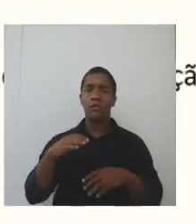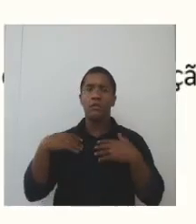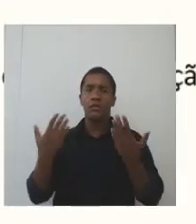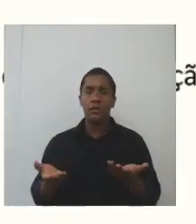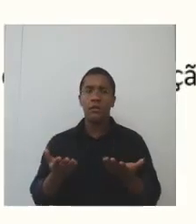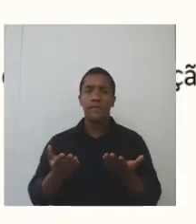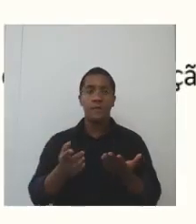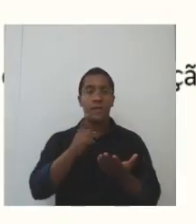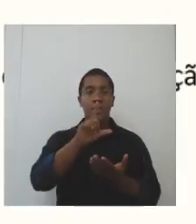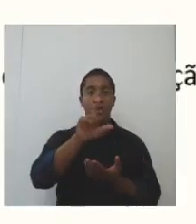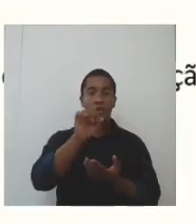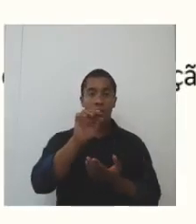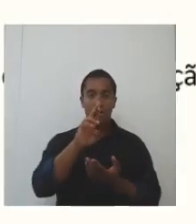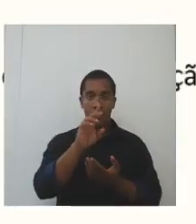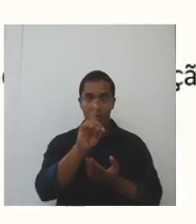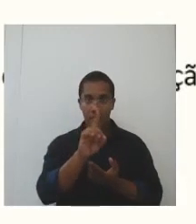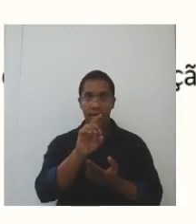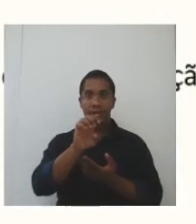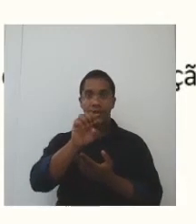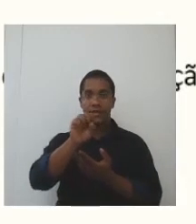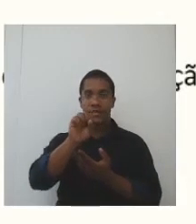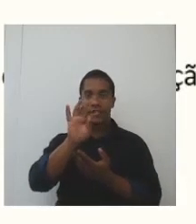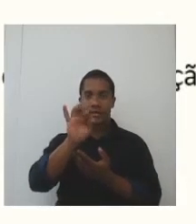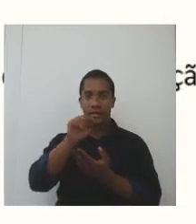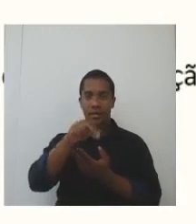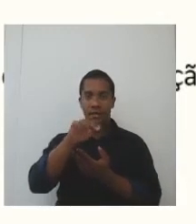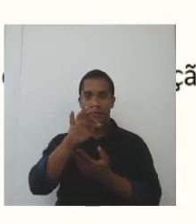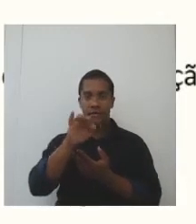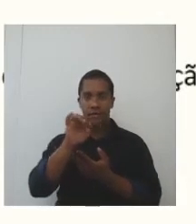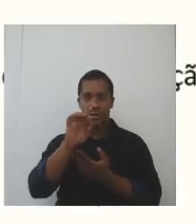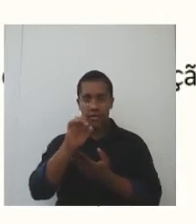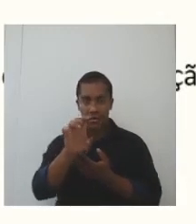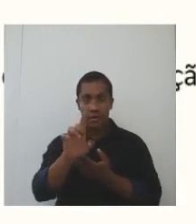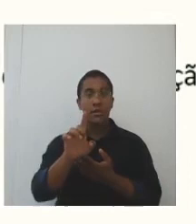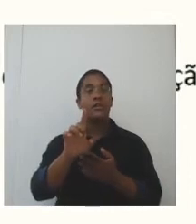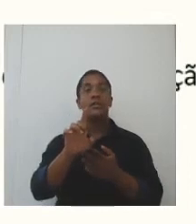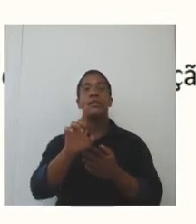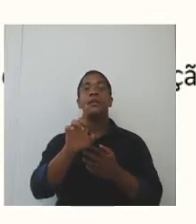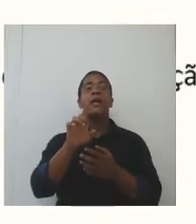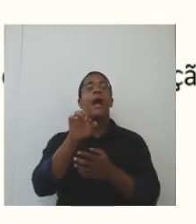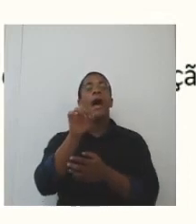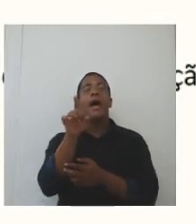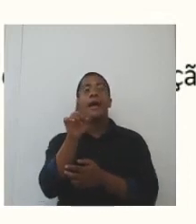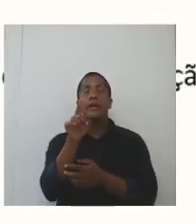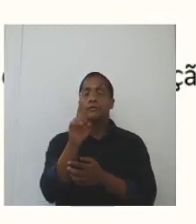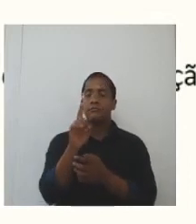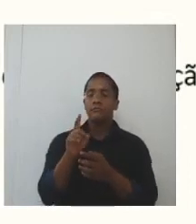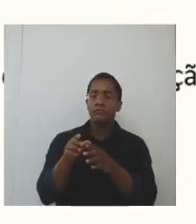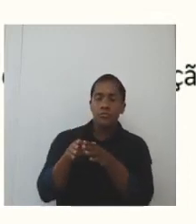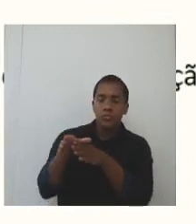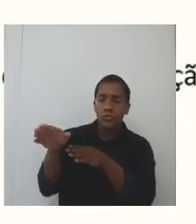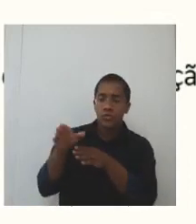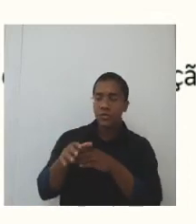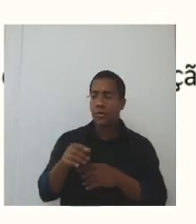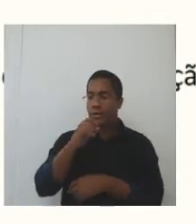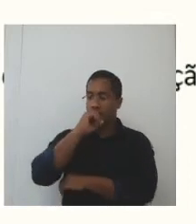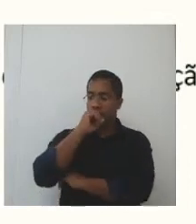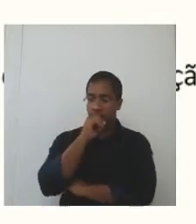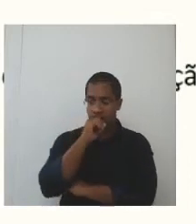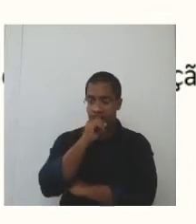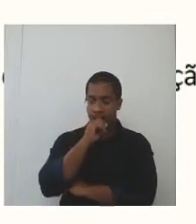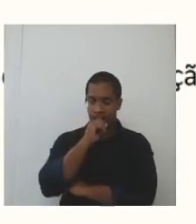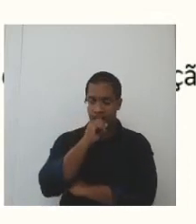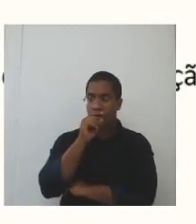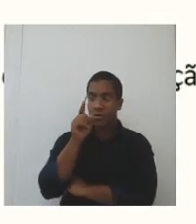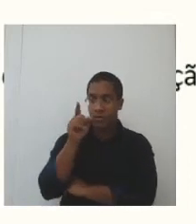Lord Stranford, mais uma vez, um Lord inglês dando então aí, nesse caso, conselhos a permitir que